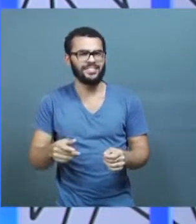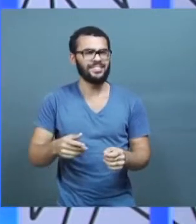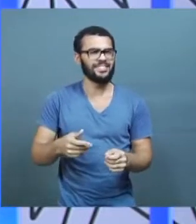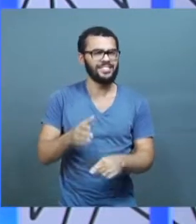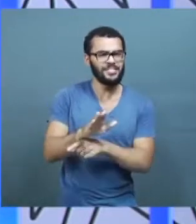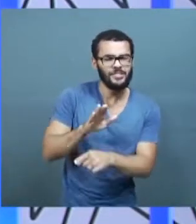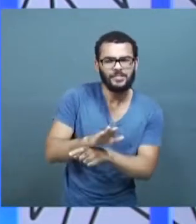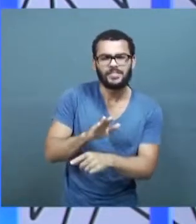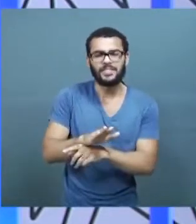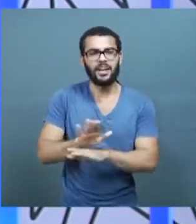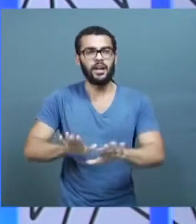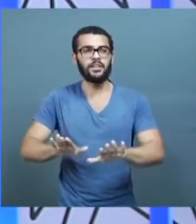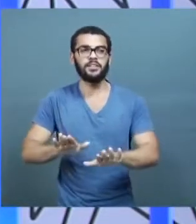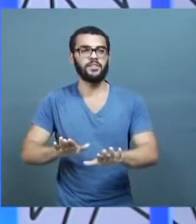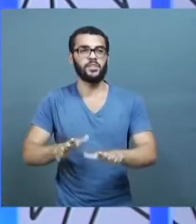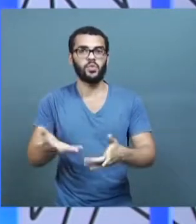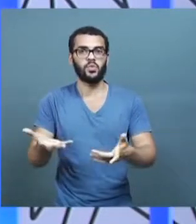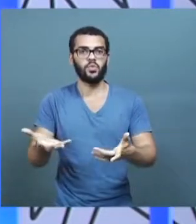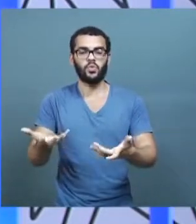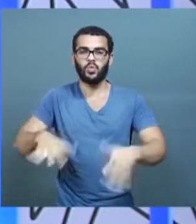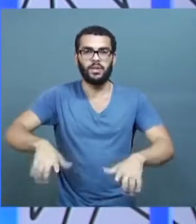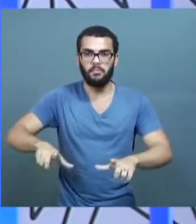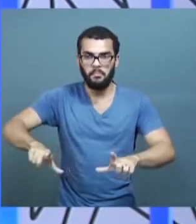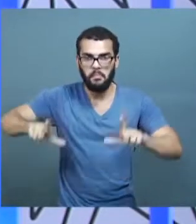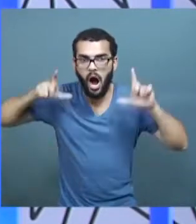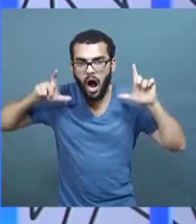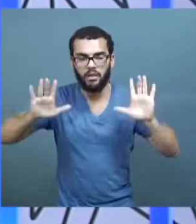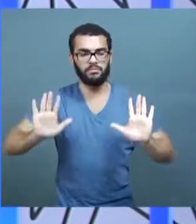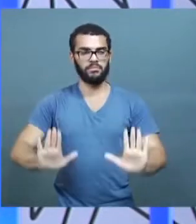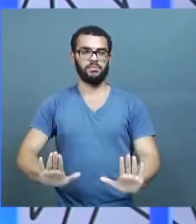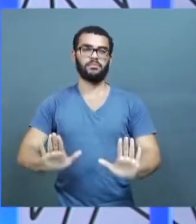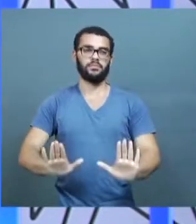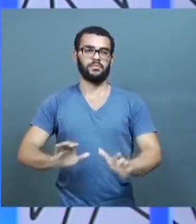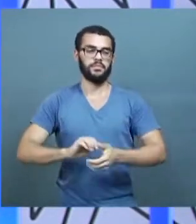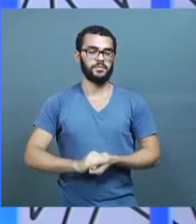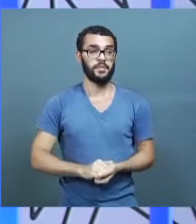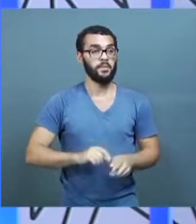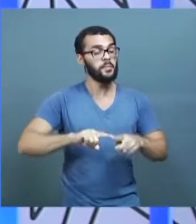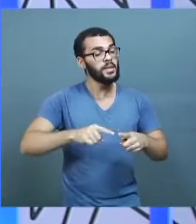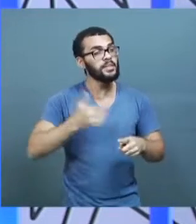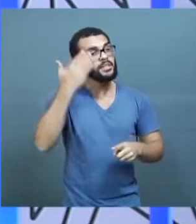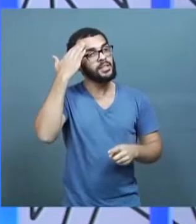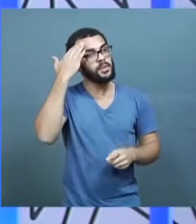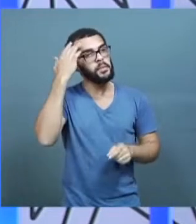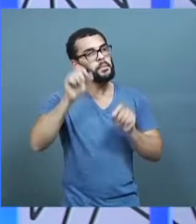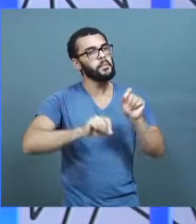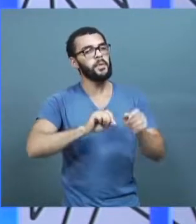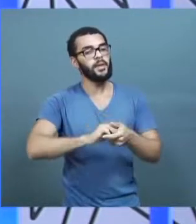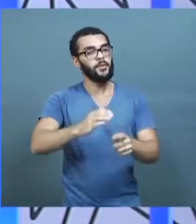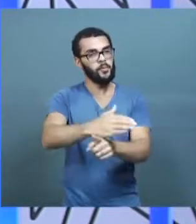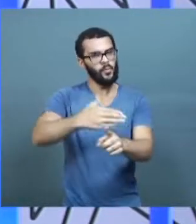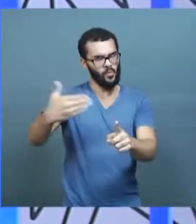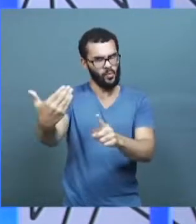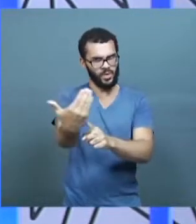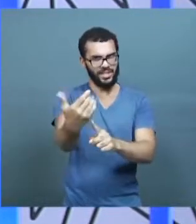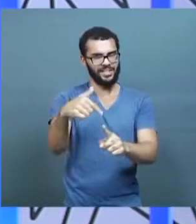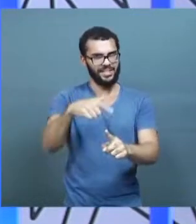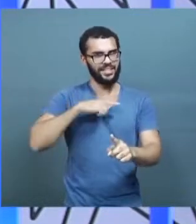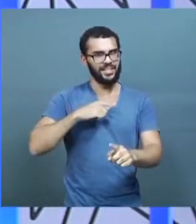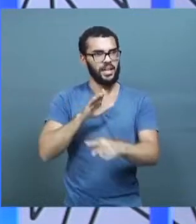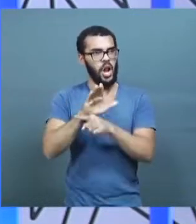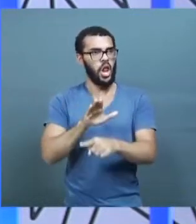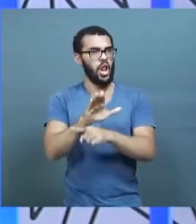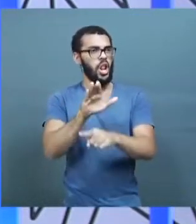bom saber que a comunidade, principalmente a comunidade, quando ela também é ajudada, nós temos